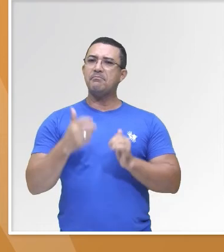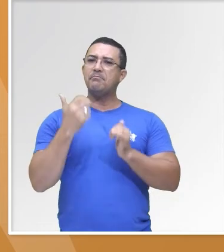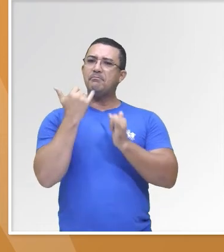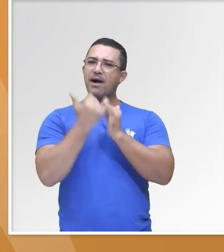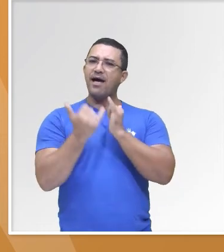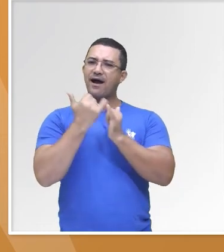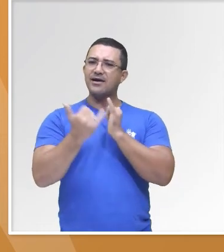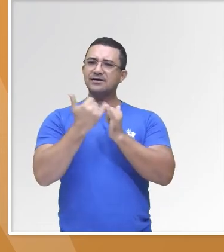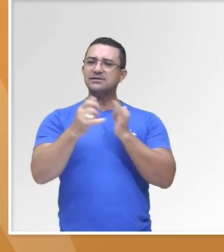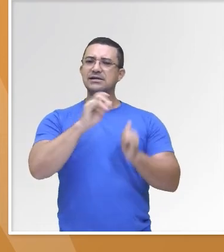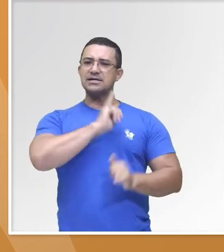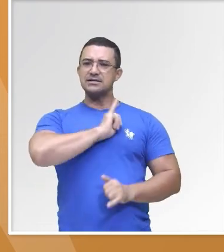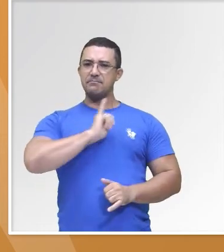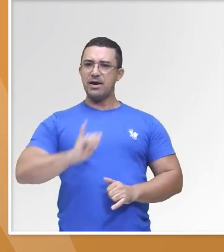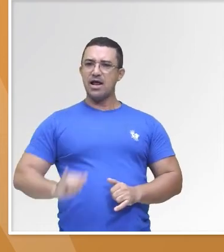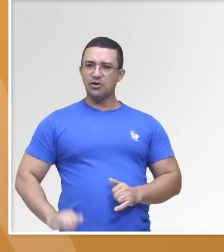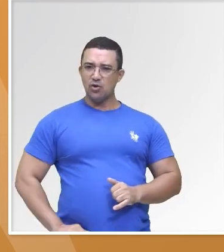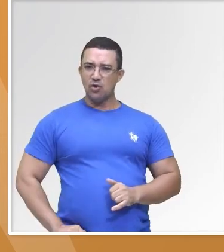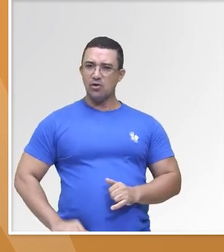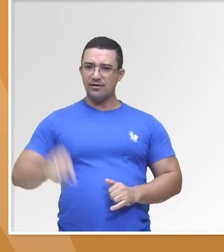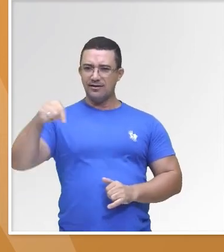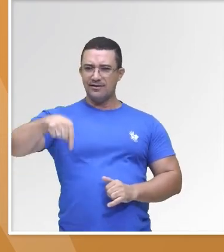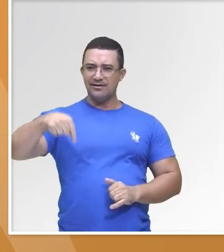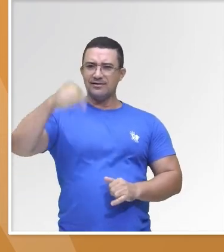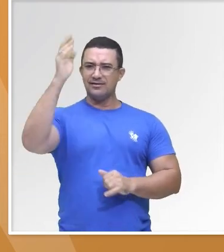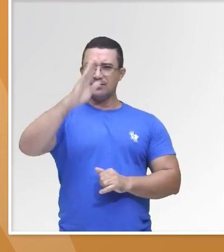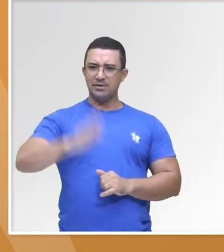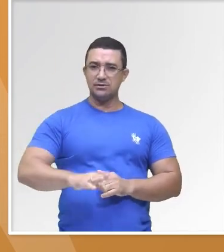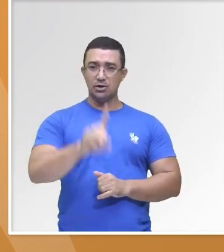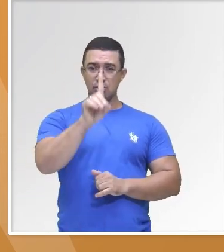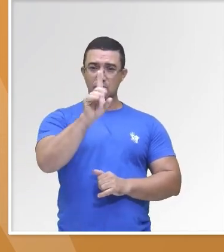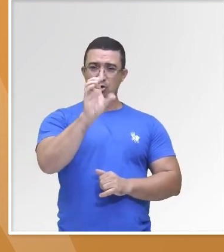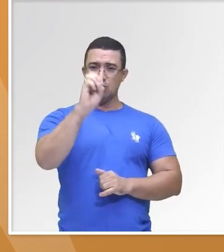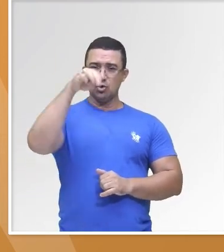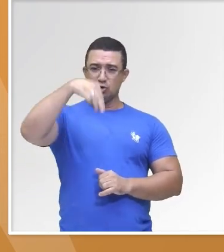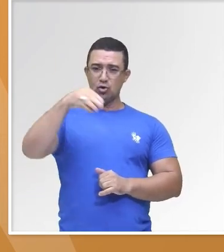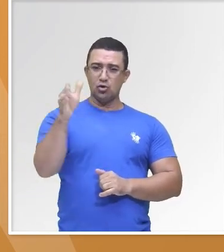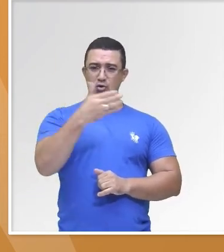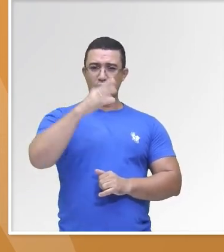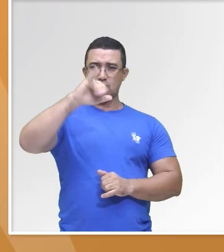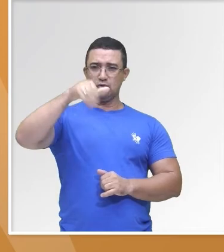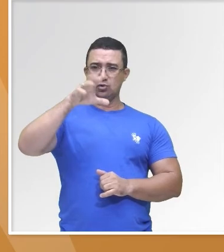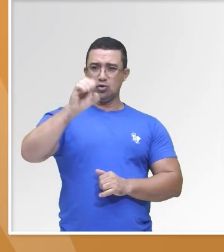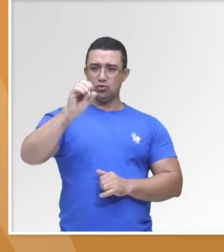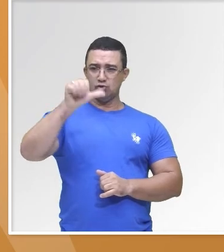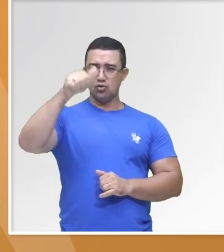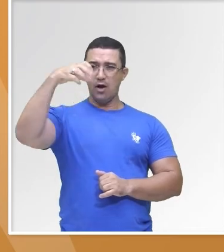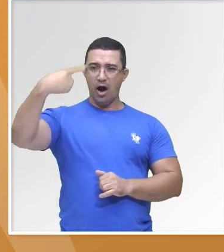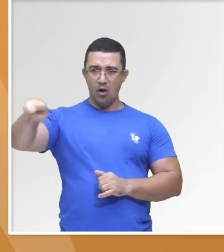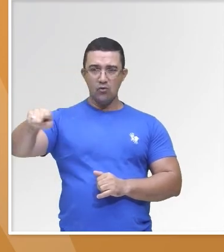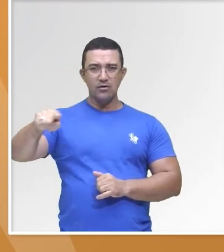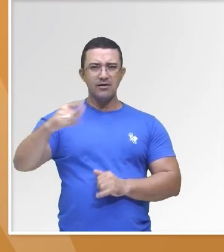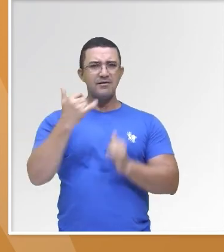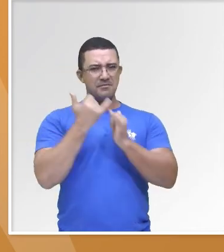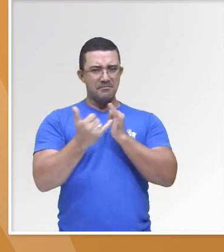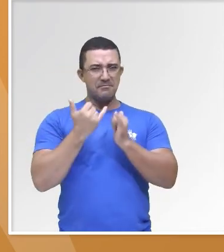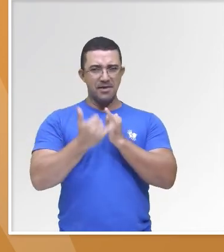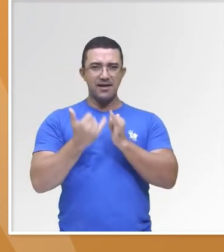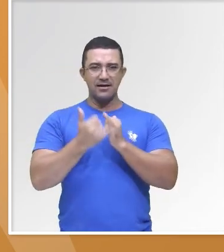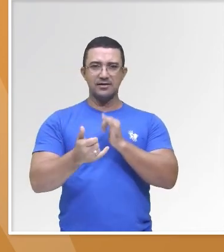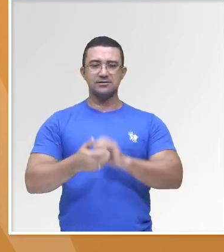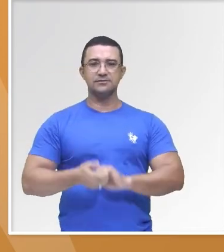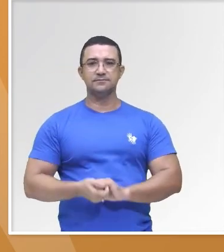teve, na verdade, príncipe regente, Dom João. Em Portugal, o expoente máximo do